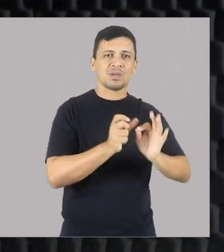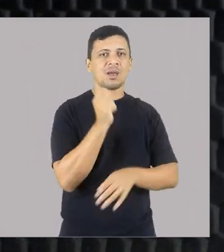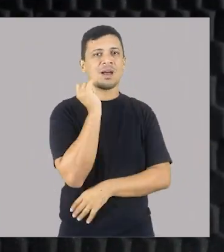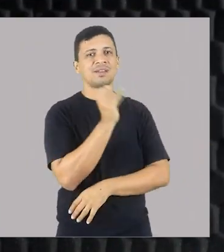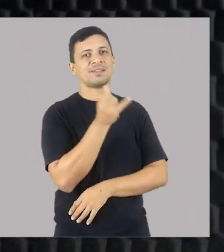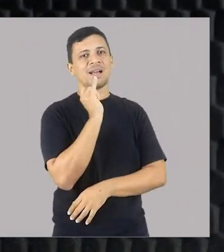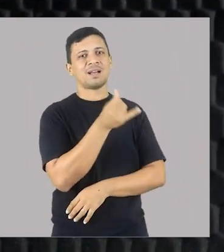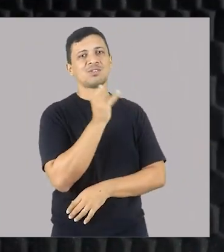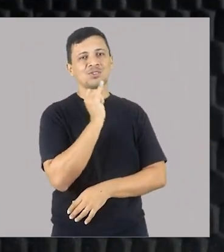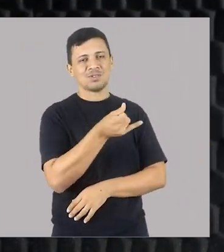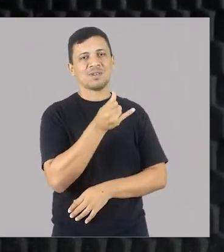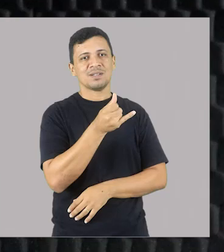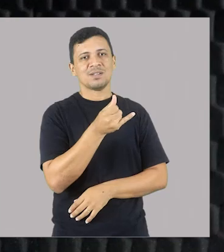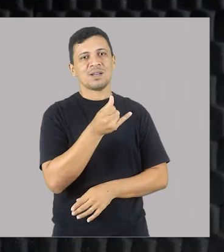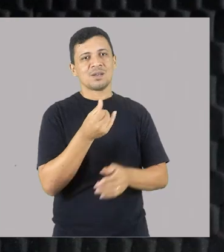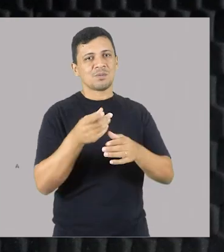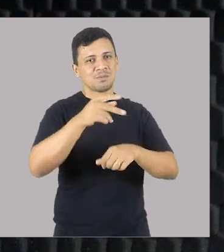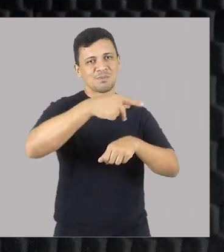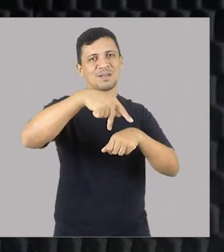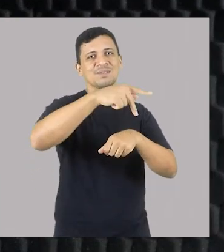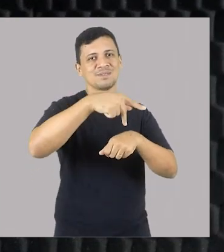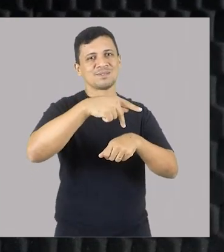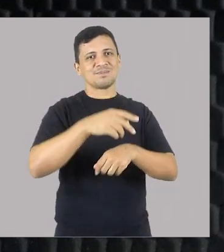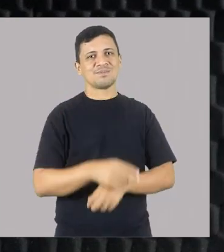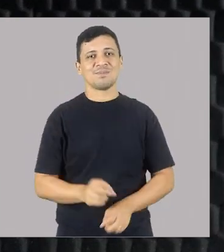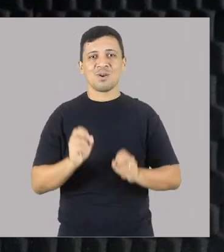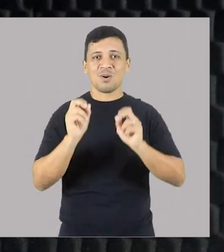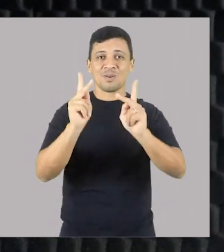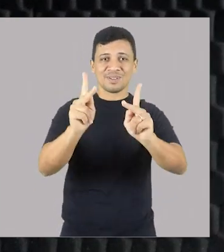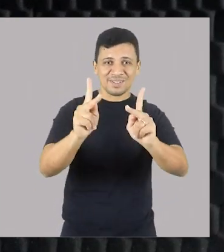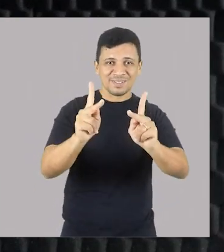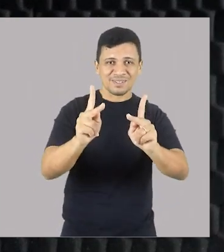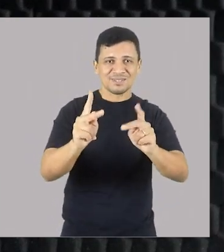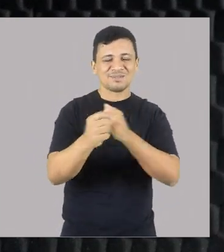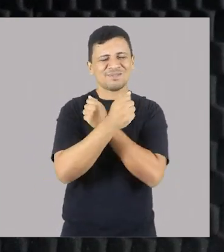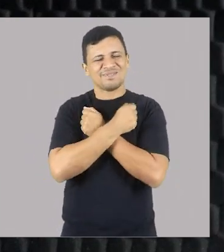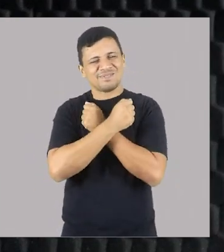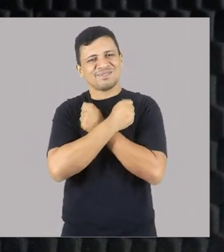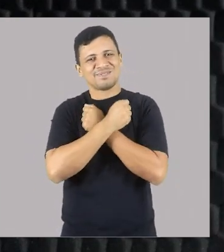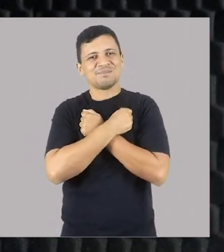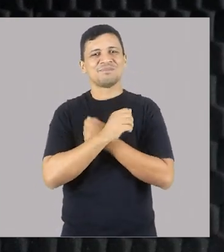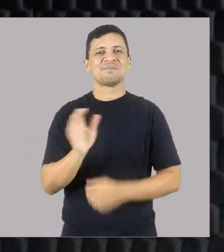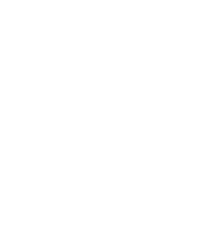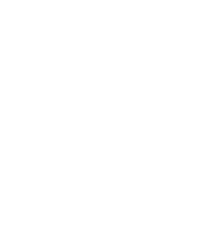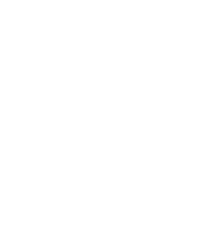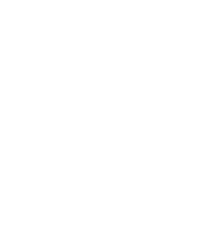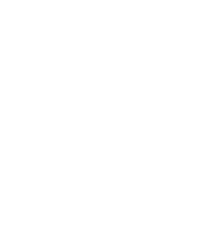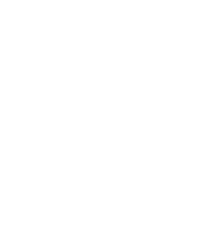ideia de identidade nacional. Ok, galera? Um grande abraço e até o próximo encontro. Valeu!